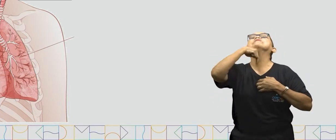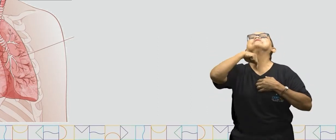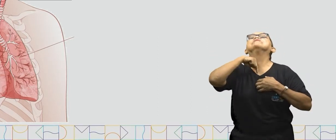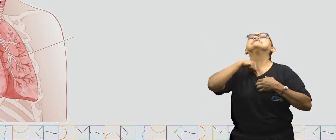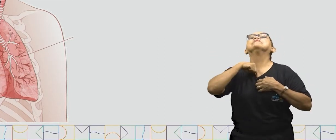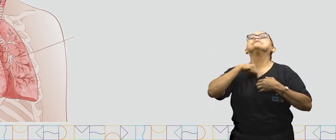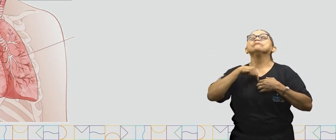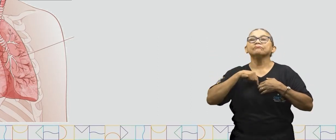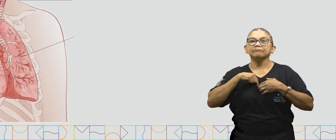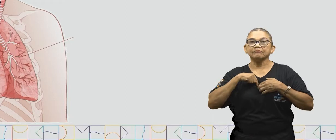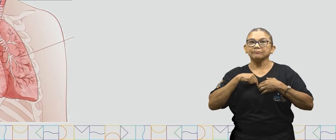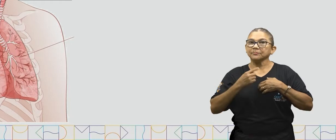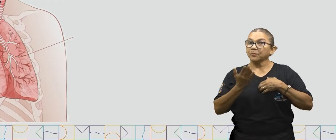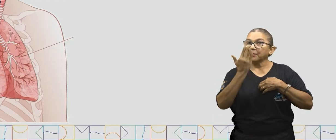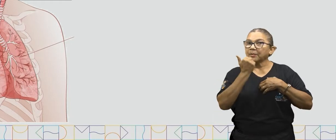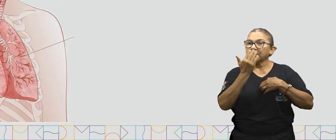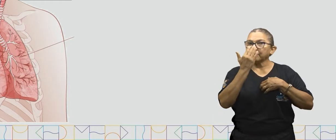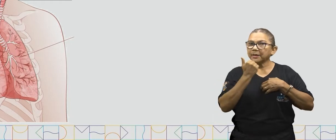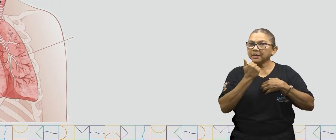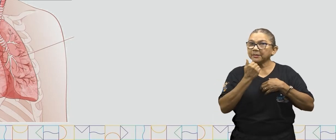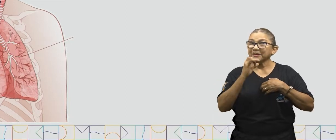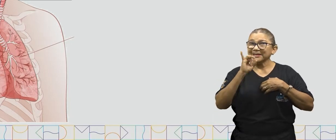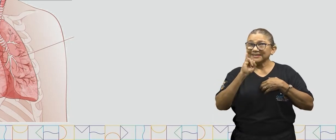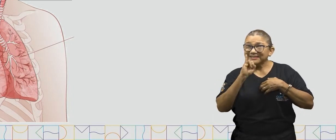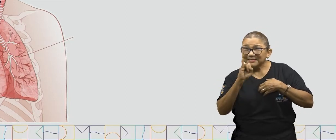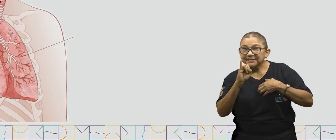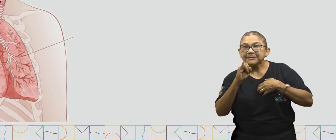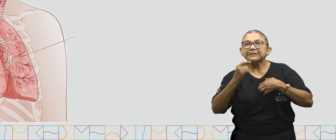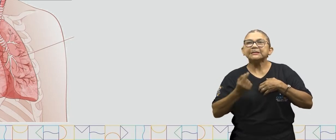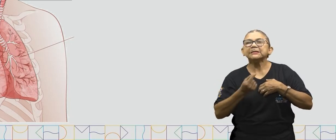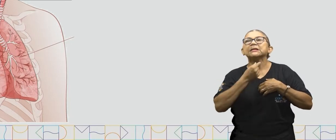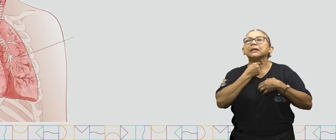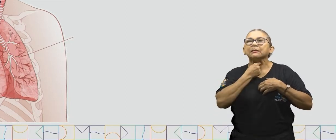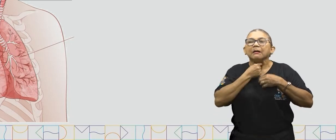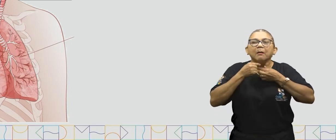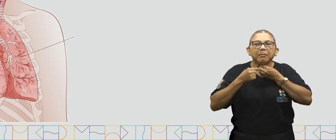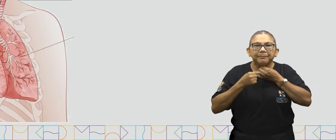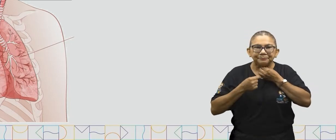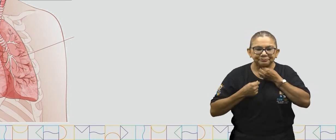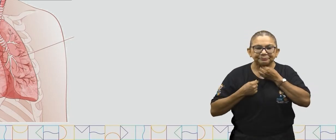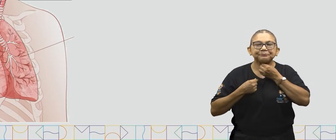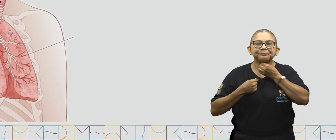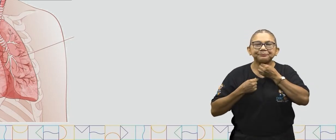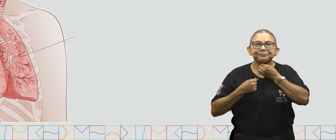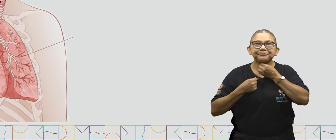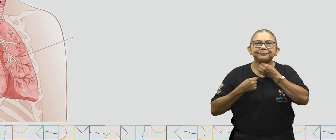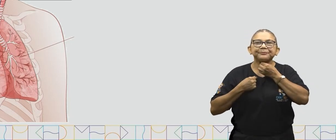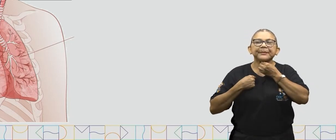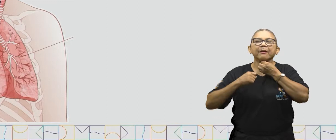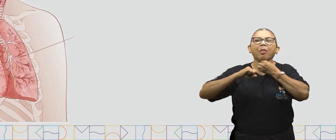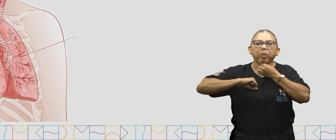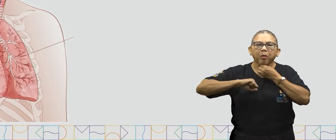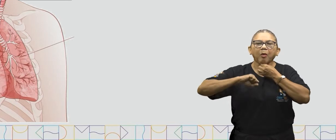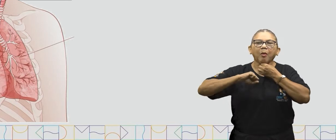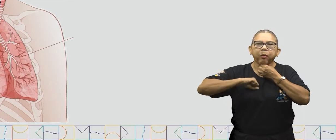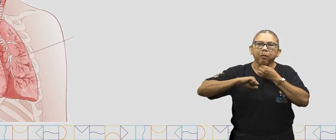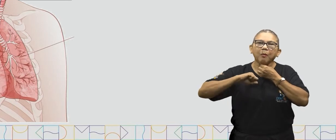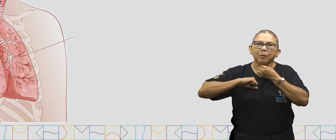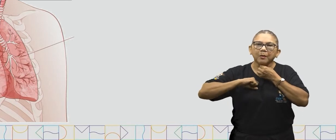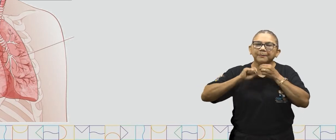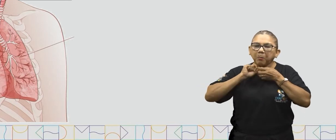esôfago. Caso algum alimento chegue à laringe, ocorre um engasgo e, consequentemente, tosse